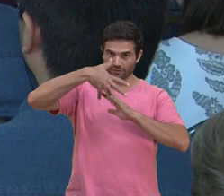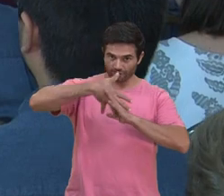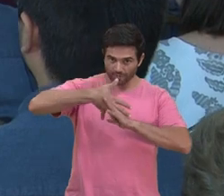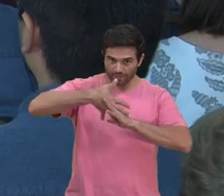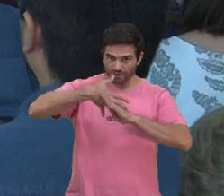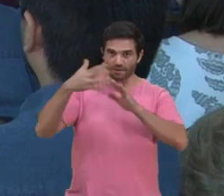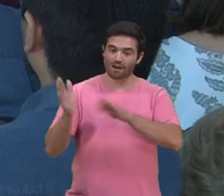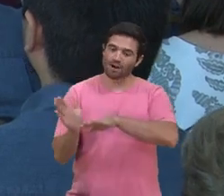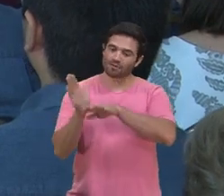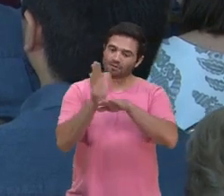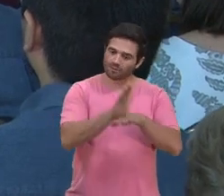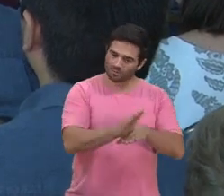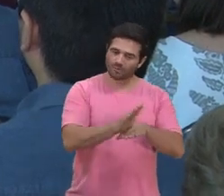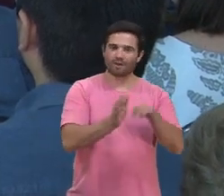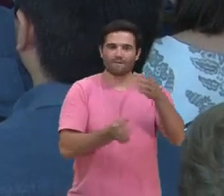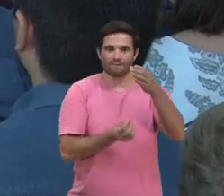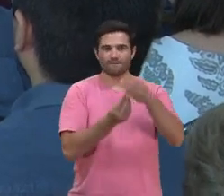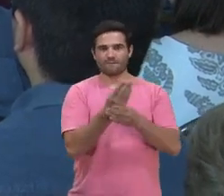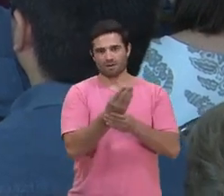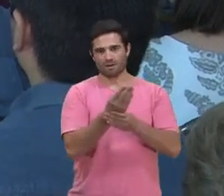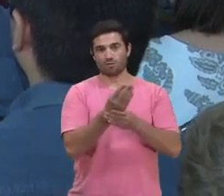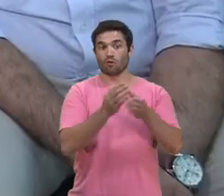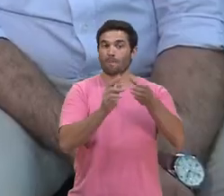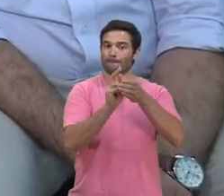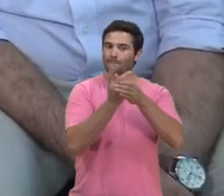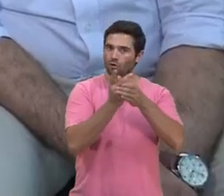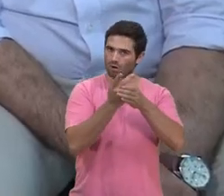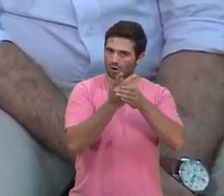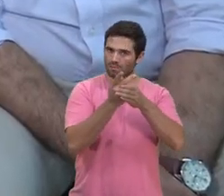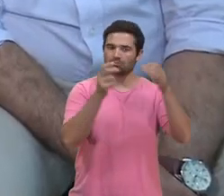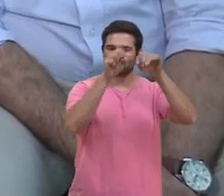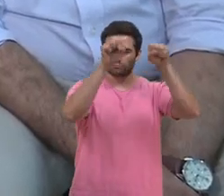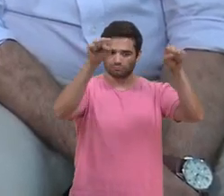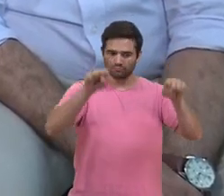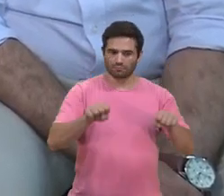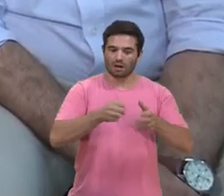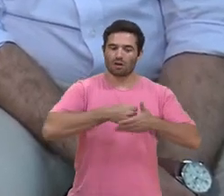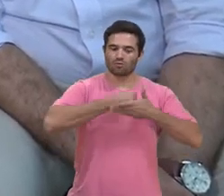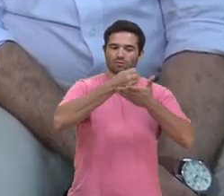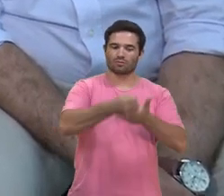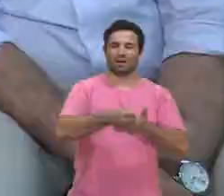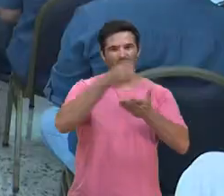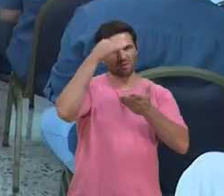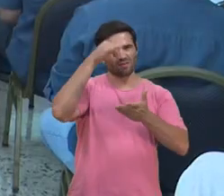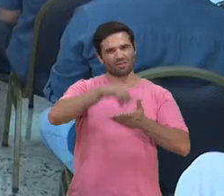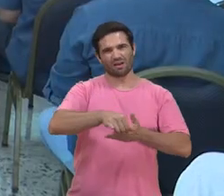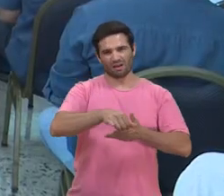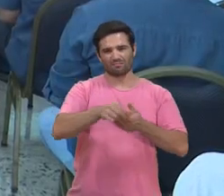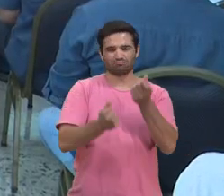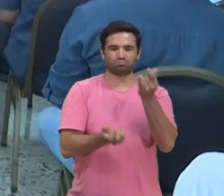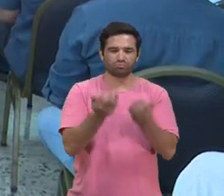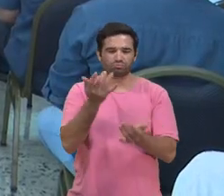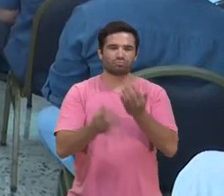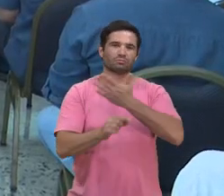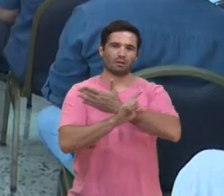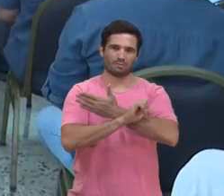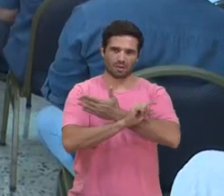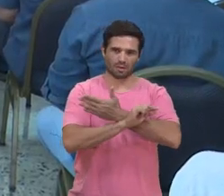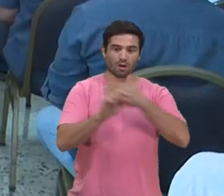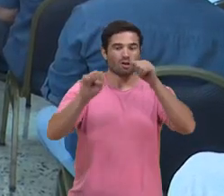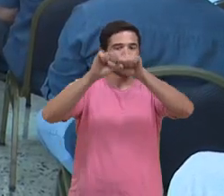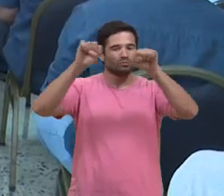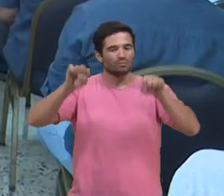A UFMS colaborou com a criação de uma plataforma para auxiliar na prevenção de incêndios no Pantanal. O Sistema